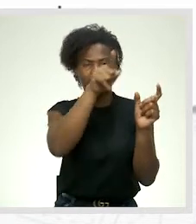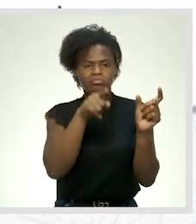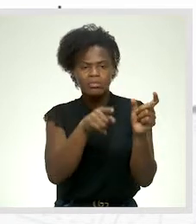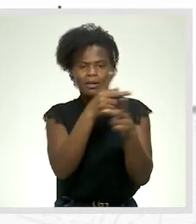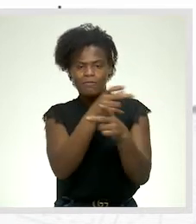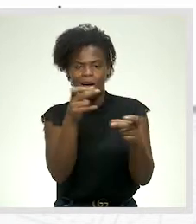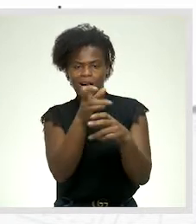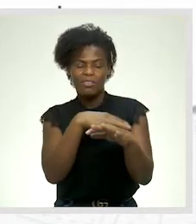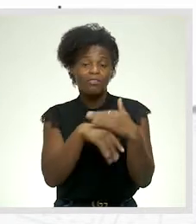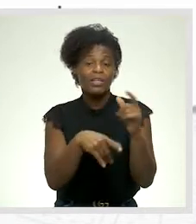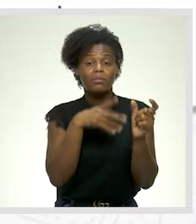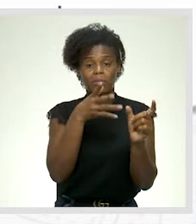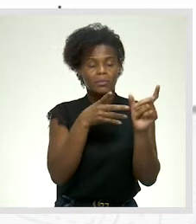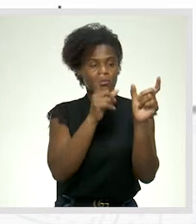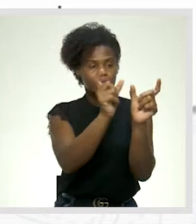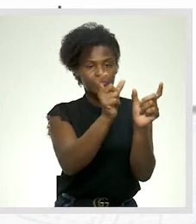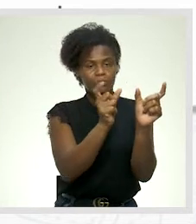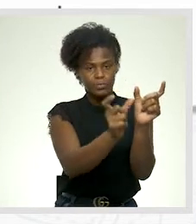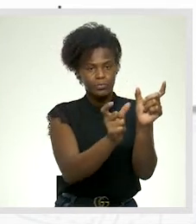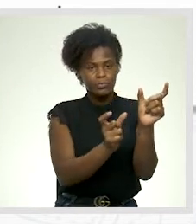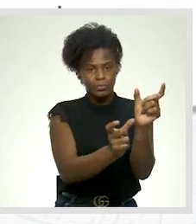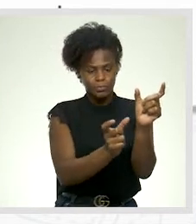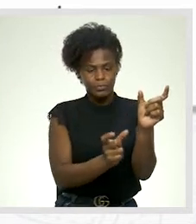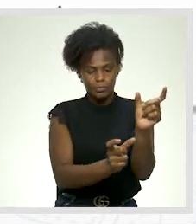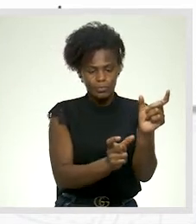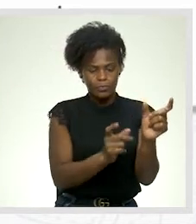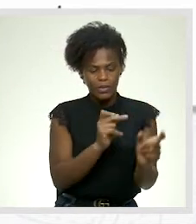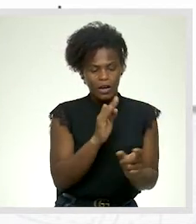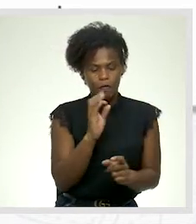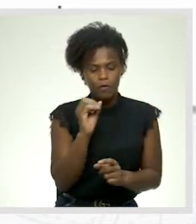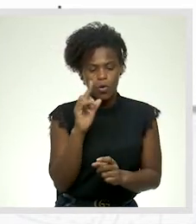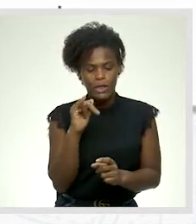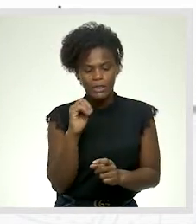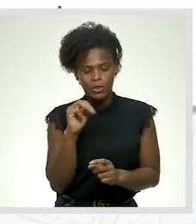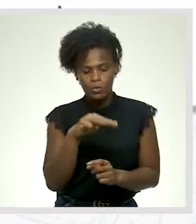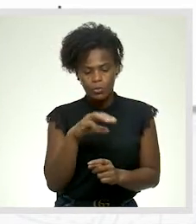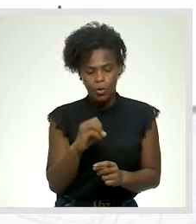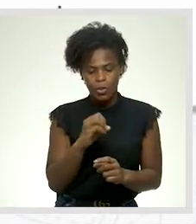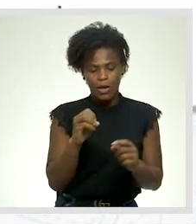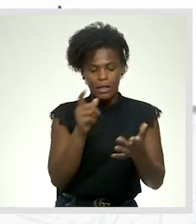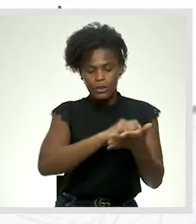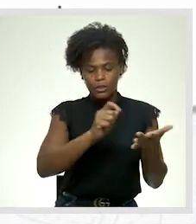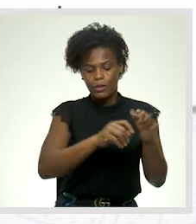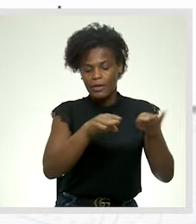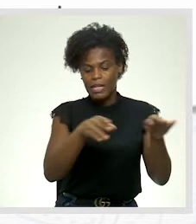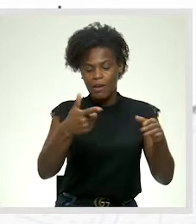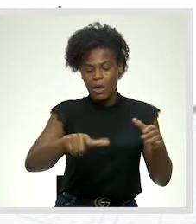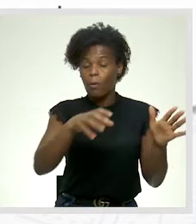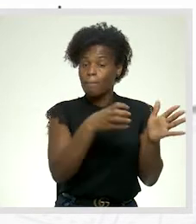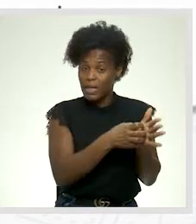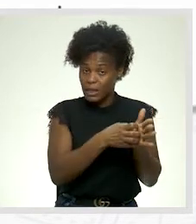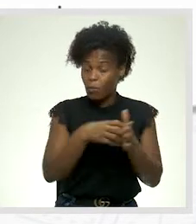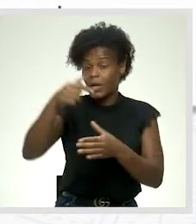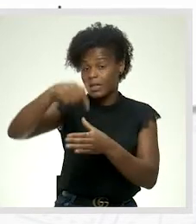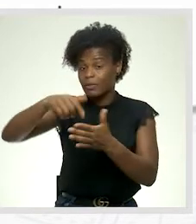feitas e citações de aforismos. Nós temos então registro de nível de língua padrão ou corrente